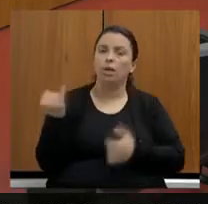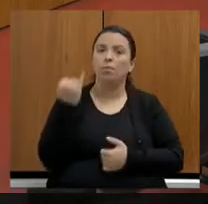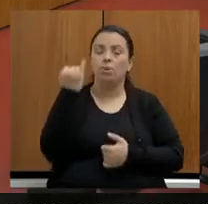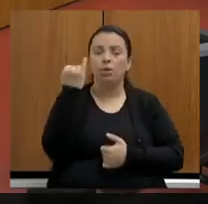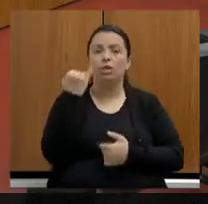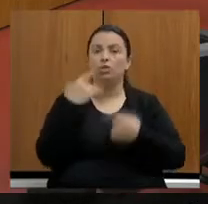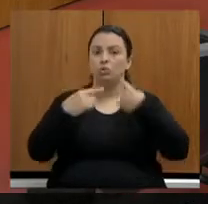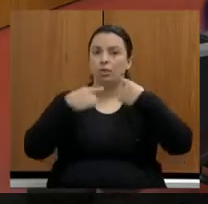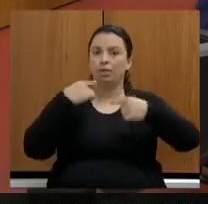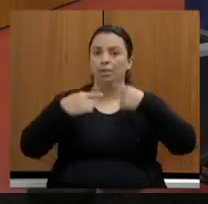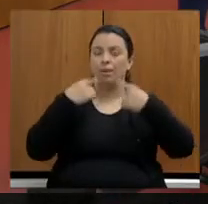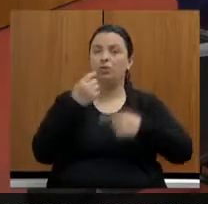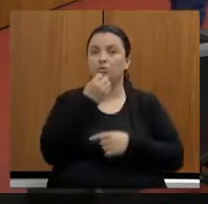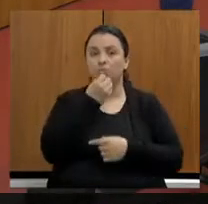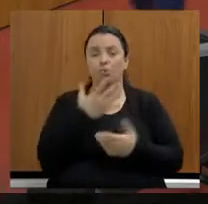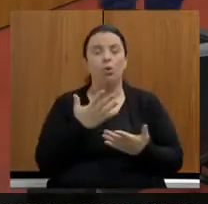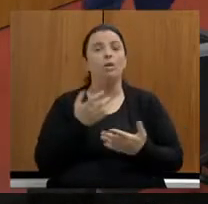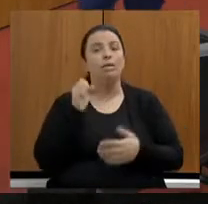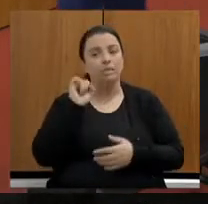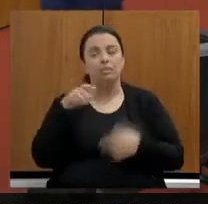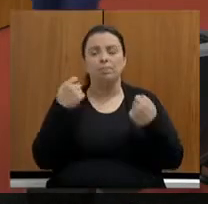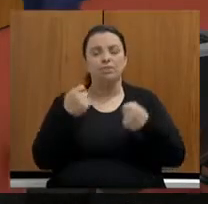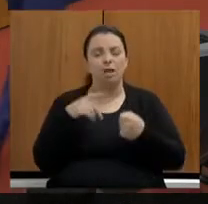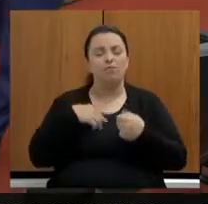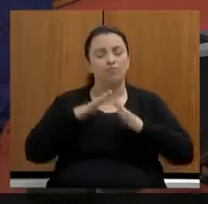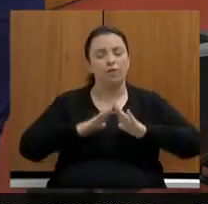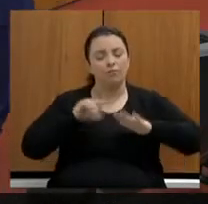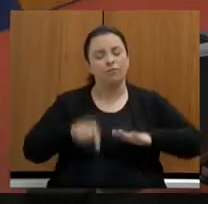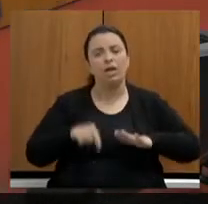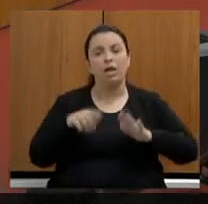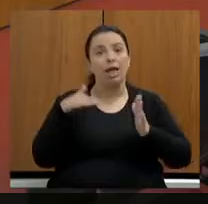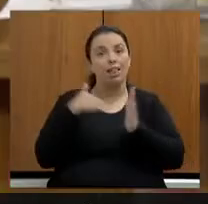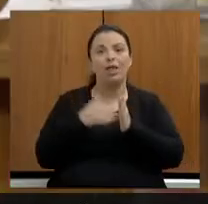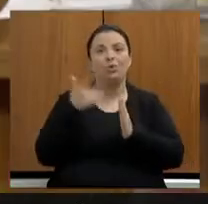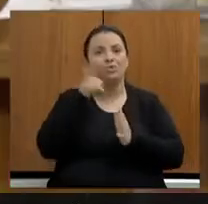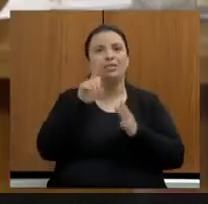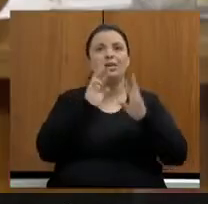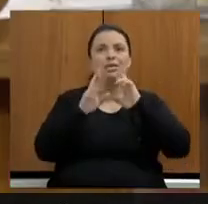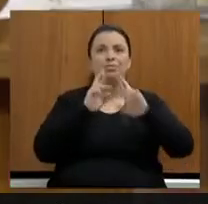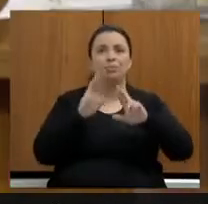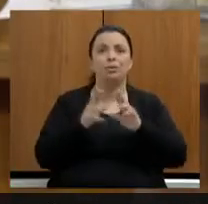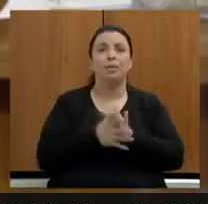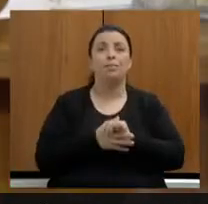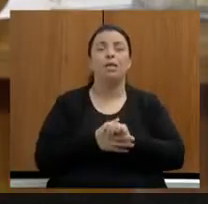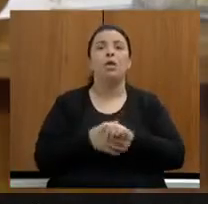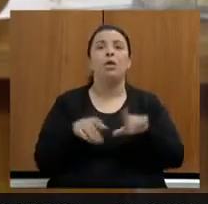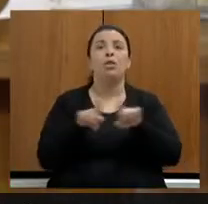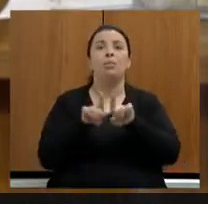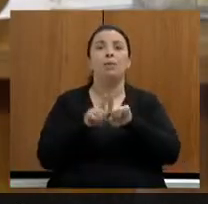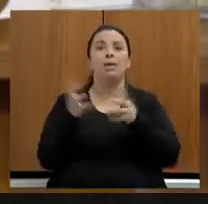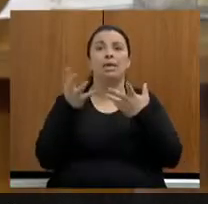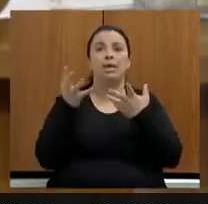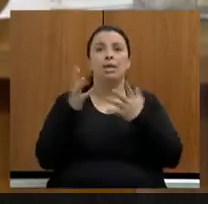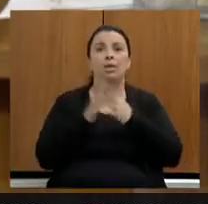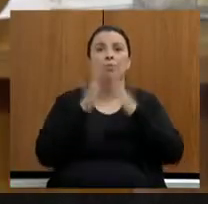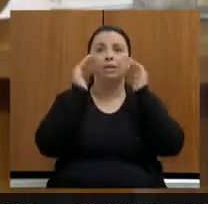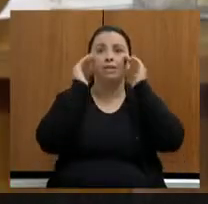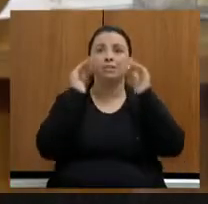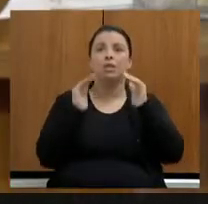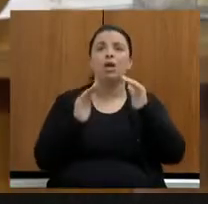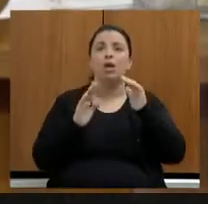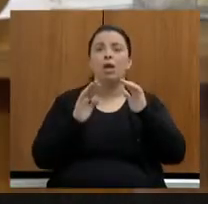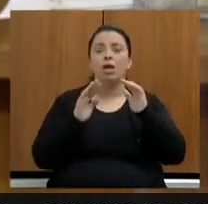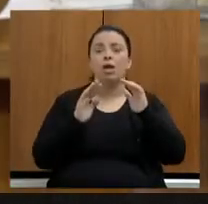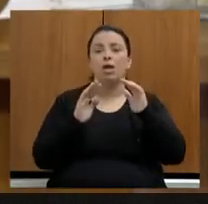debate e a gente vai ficar aqui se for necessário mas eu queria pedir a gentileza também do cumprimento dos tempos dos prazos para a